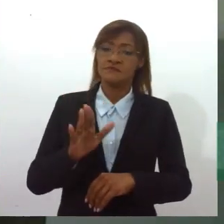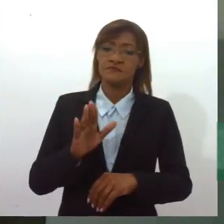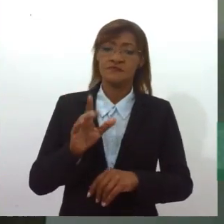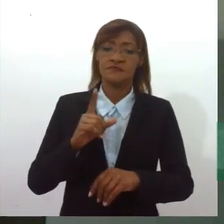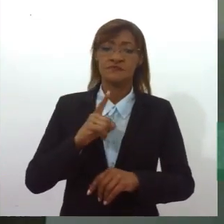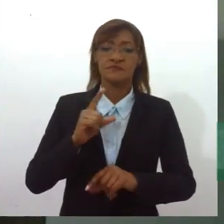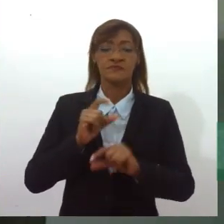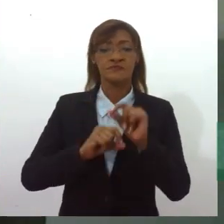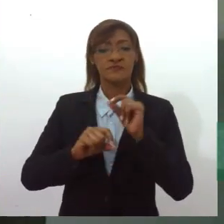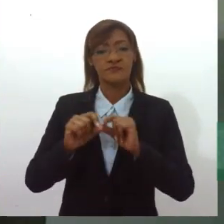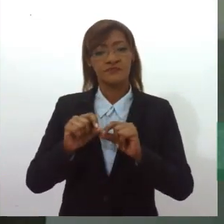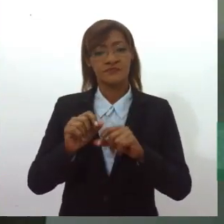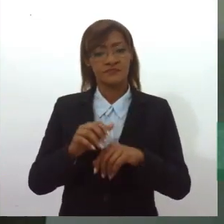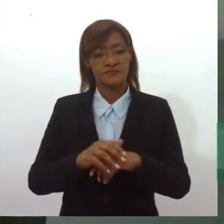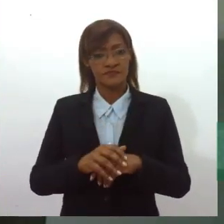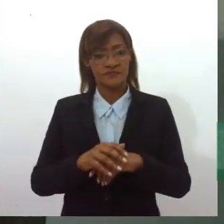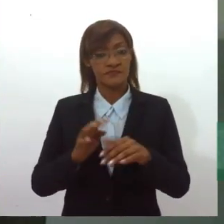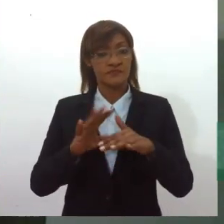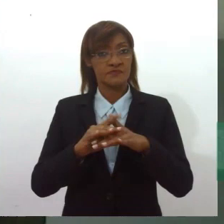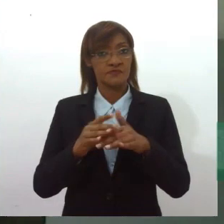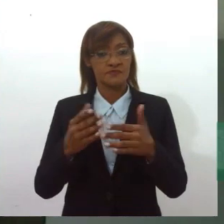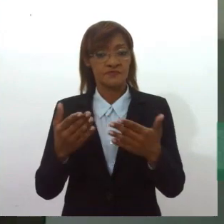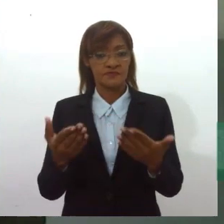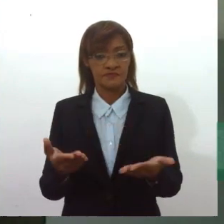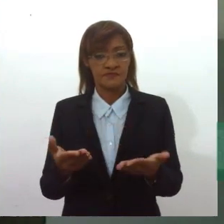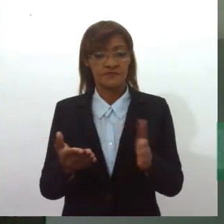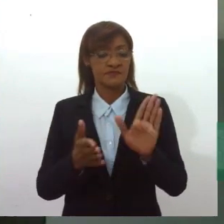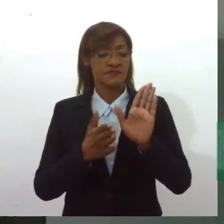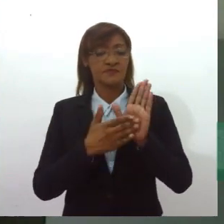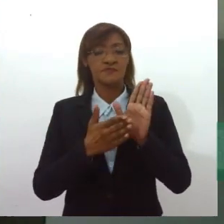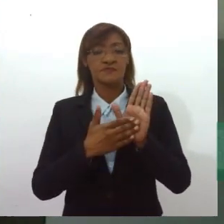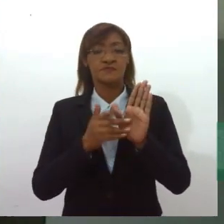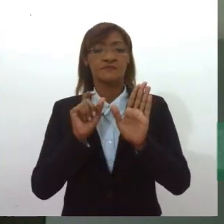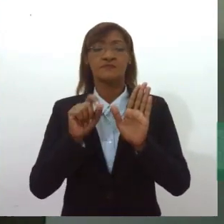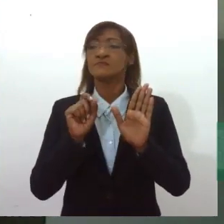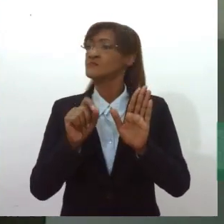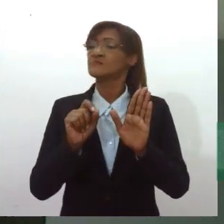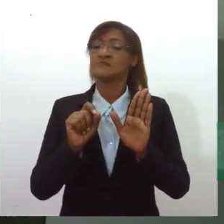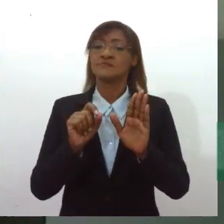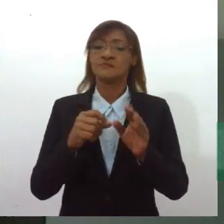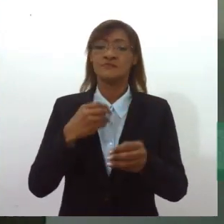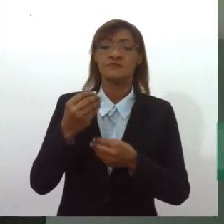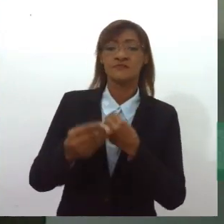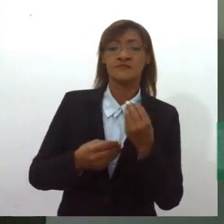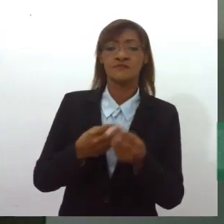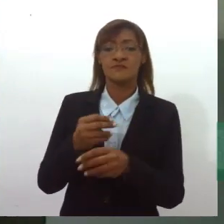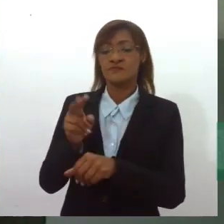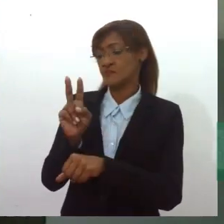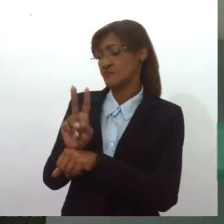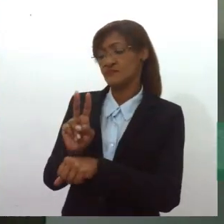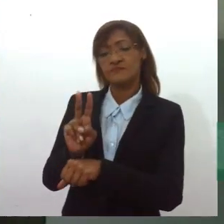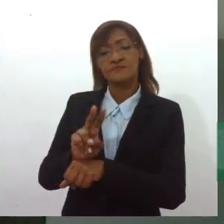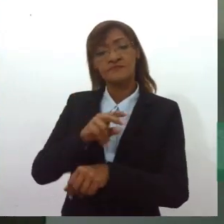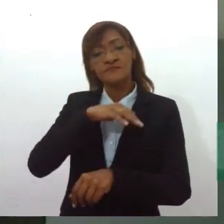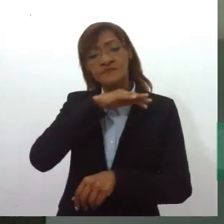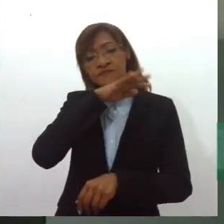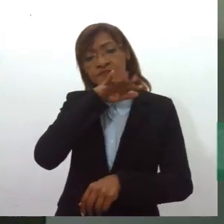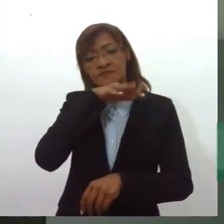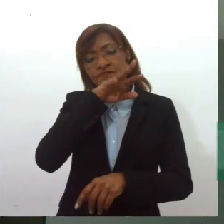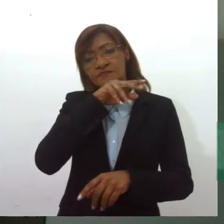Eh com relação para esses casos a proposta prevê que entidades de proteção animal tenham acesso